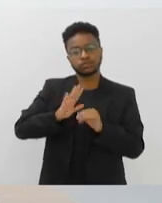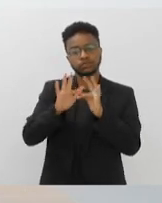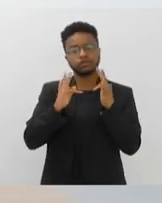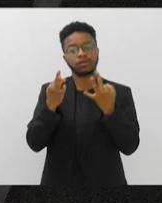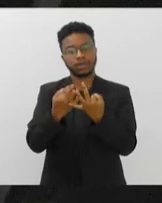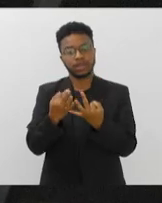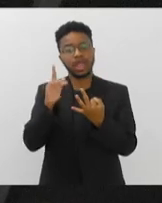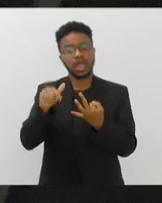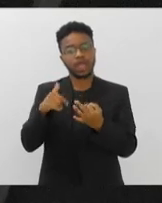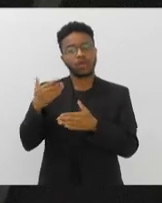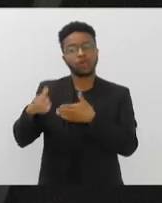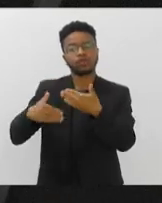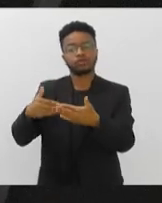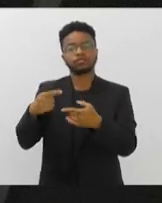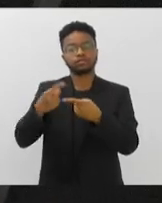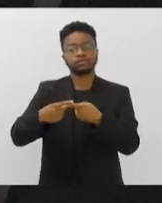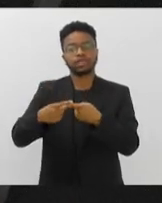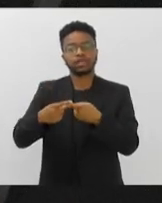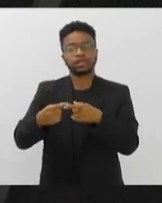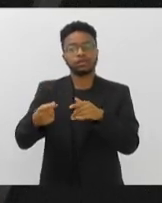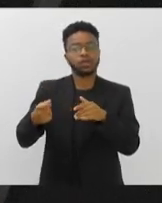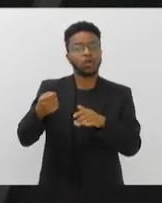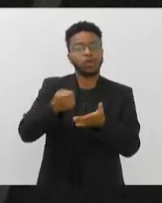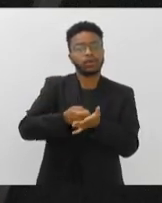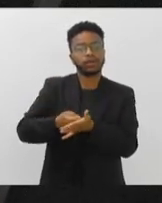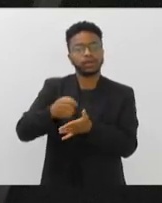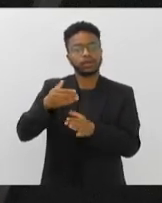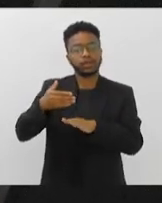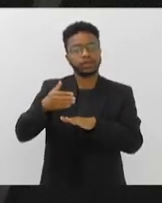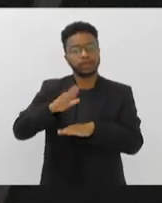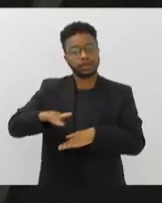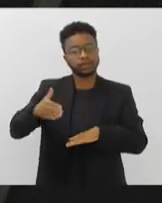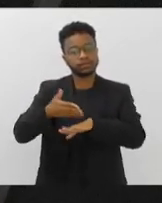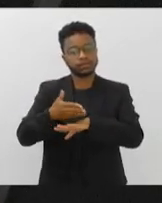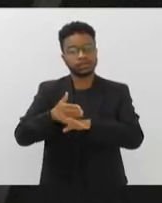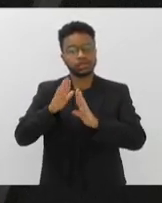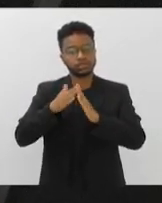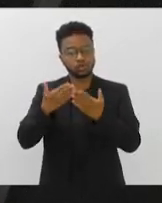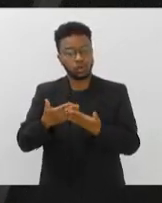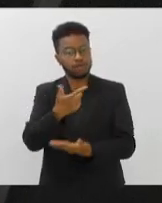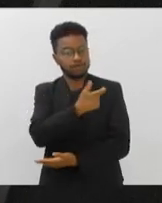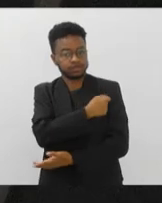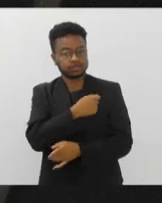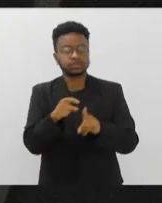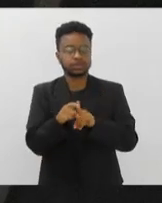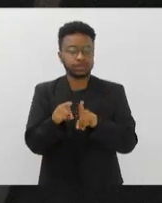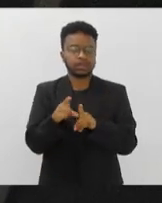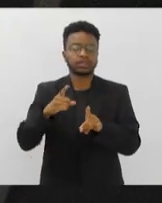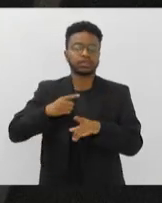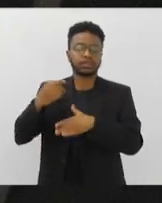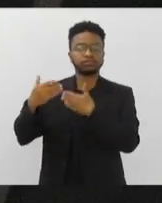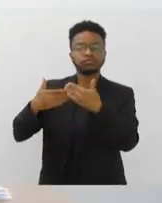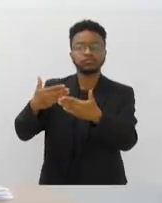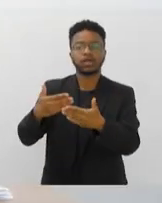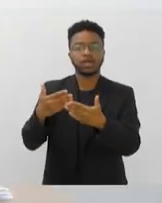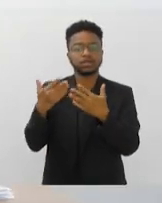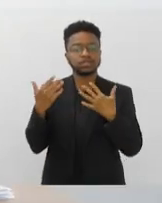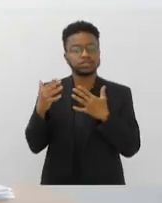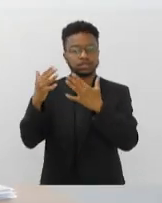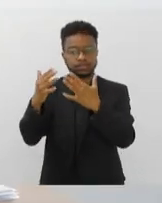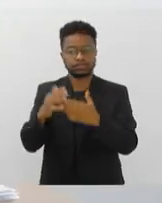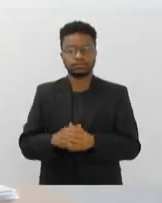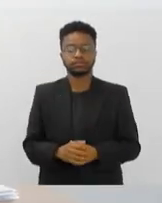e e livres do trabalho infantil de outras violações né então acho que a gente tem que também Celebrar os avanços ao longo desse tempo a redução da